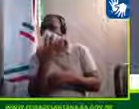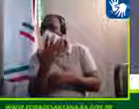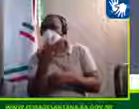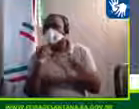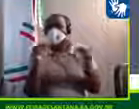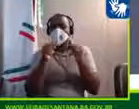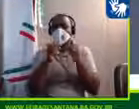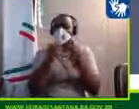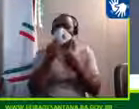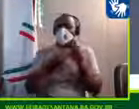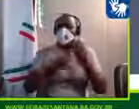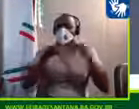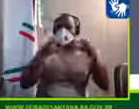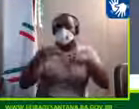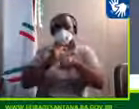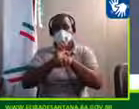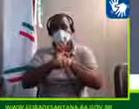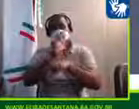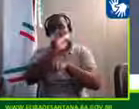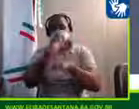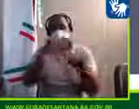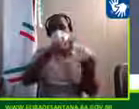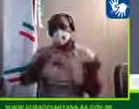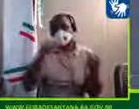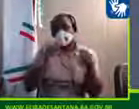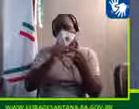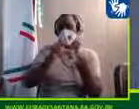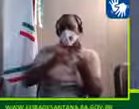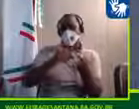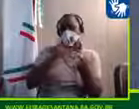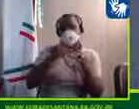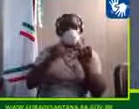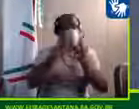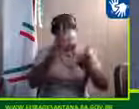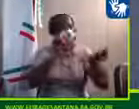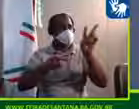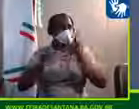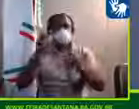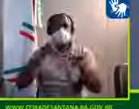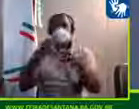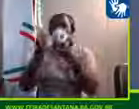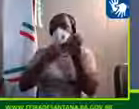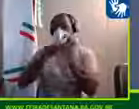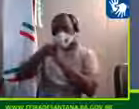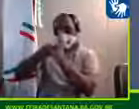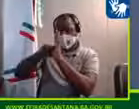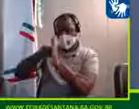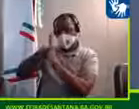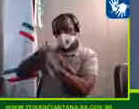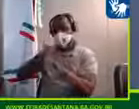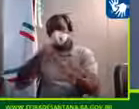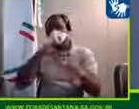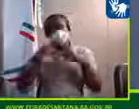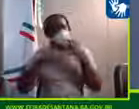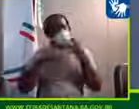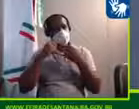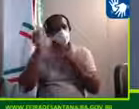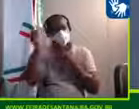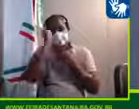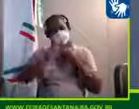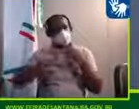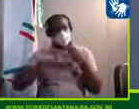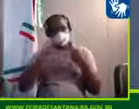51,4%. Esse nível médio do estado representa pouco do ponto de vista de avaliação, porque tem muitos lugares que não tem antenas suficientes para